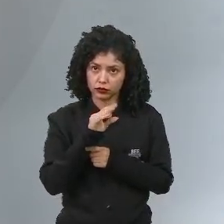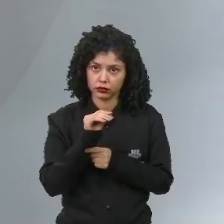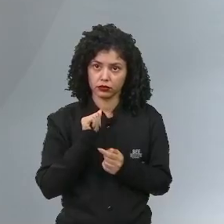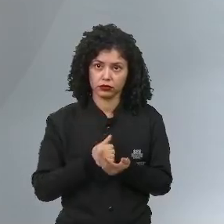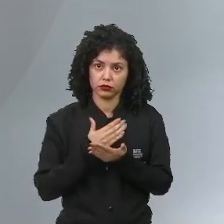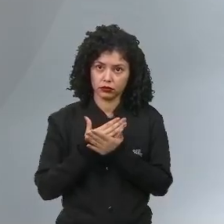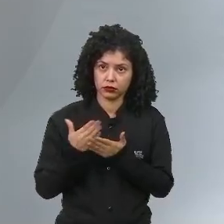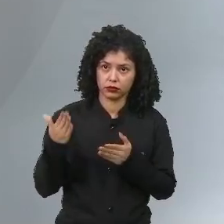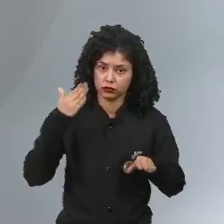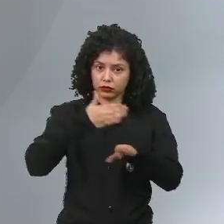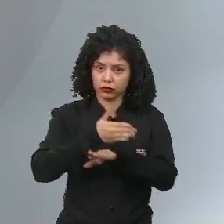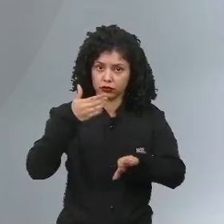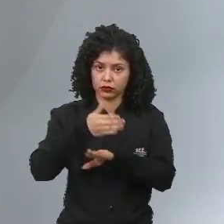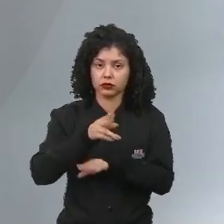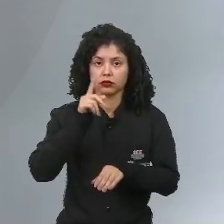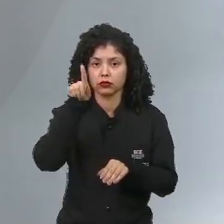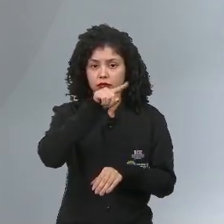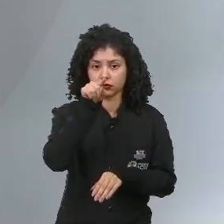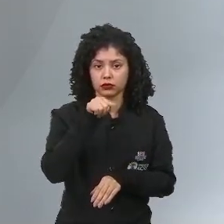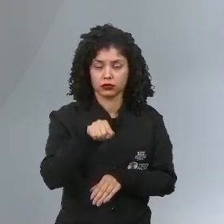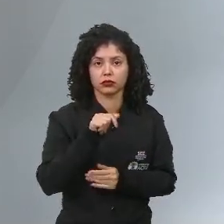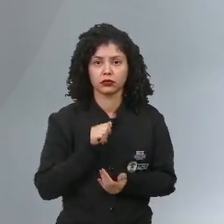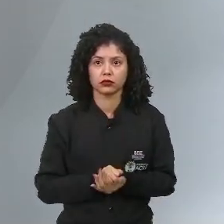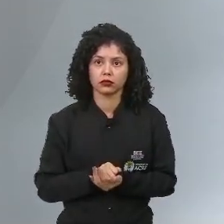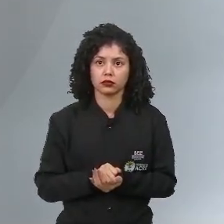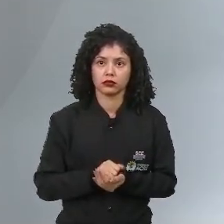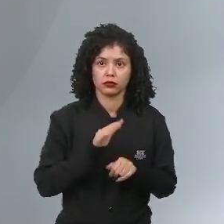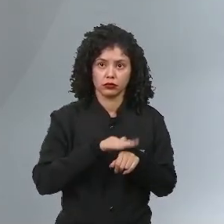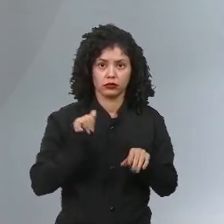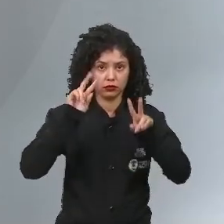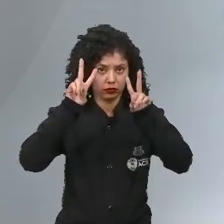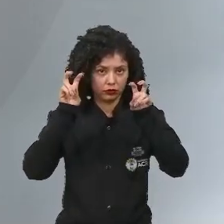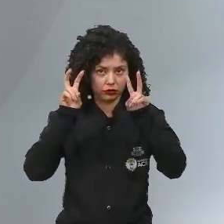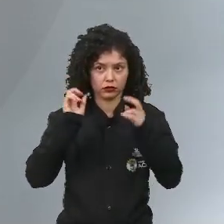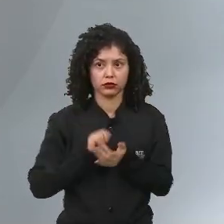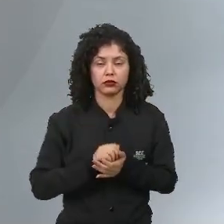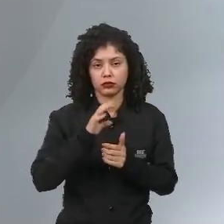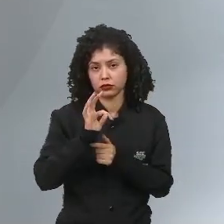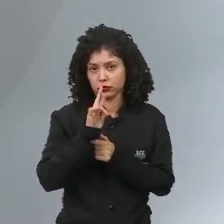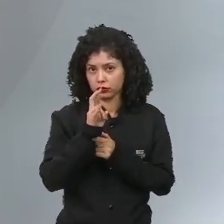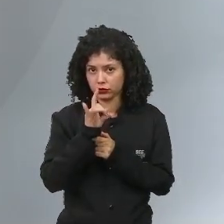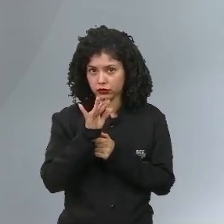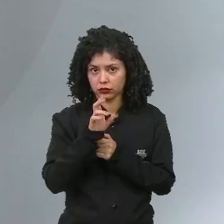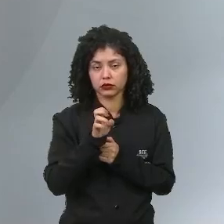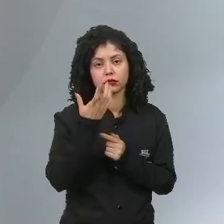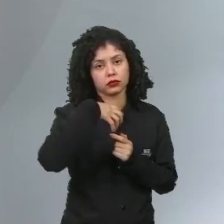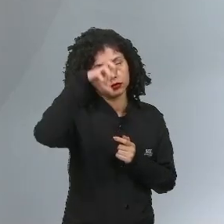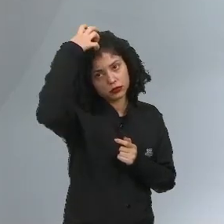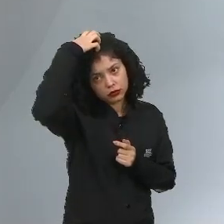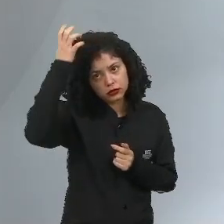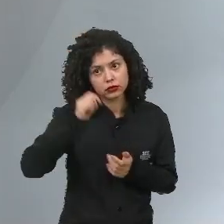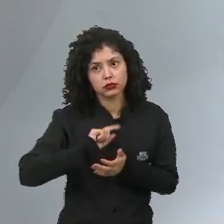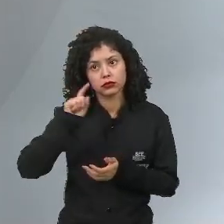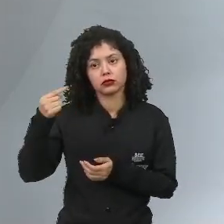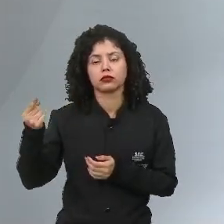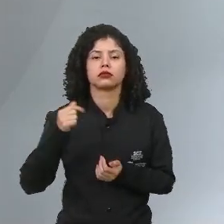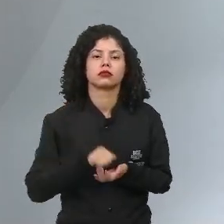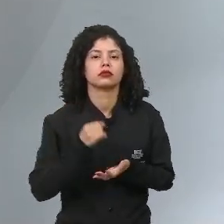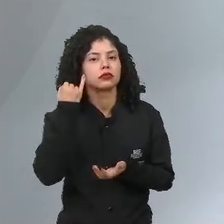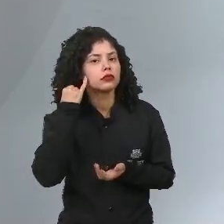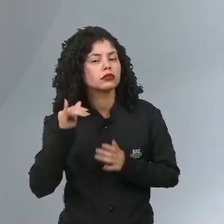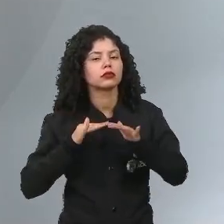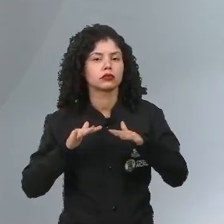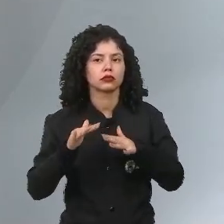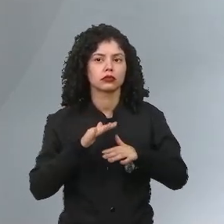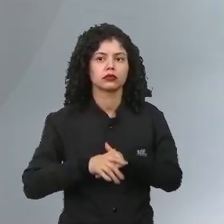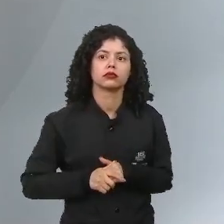começa a interrogar todo mundo e a punir esses chamados inconfidentes, ou seja, traidores da coroa, por essa ideia de